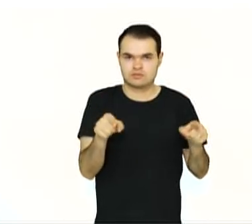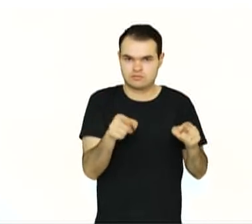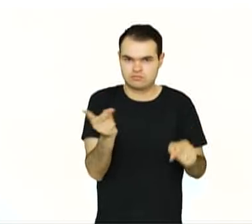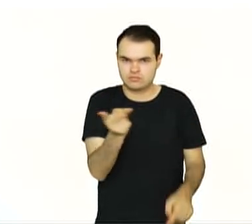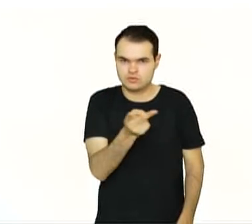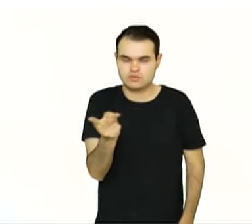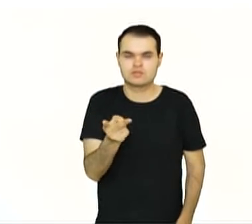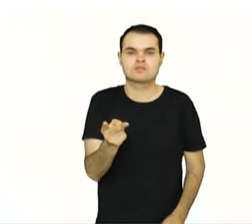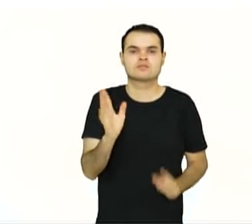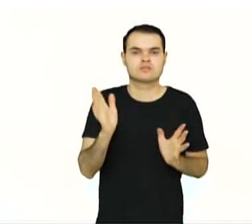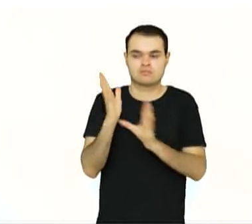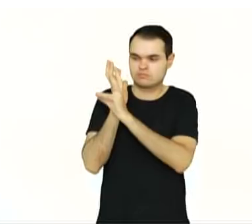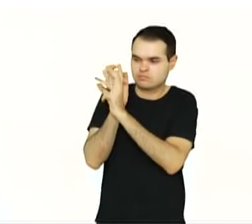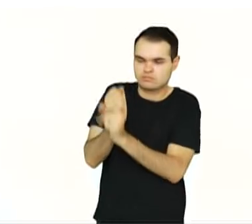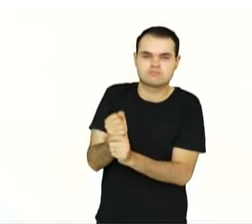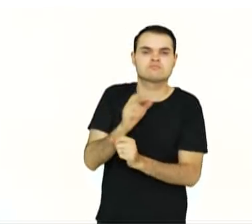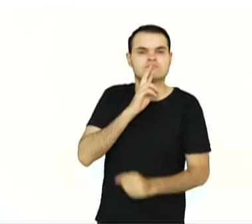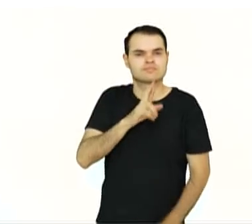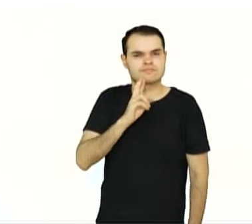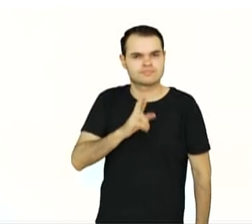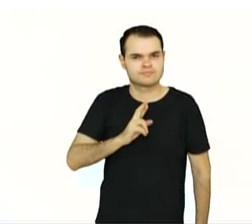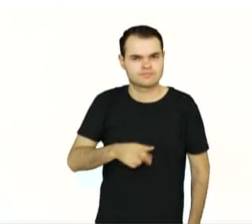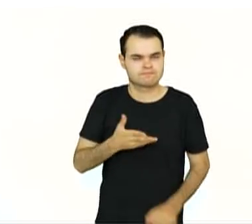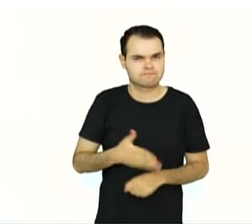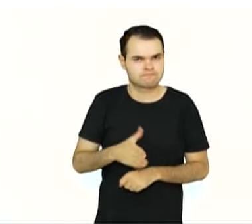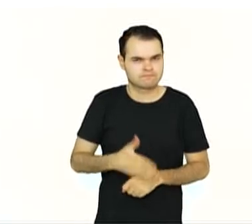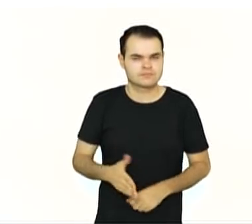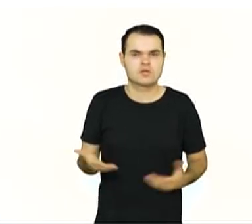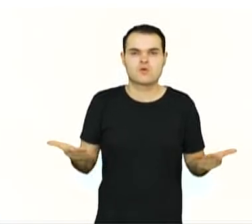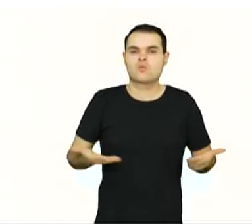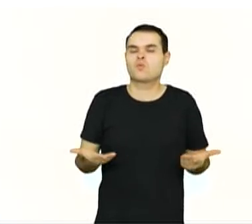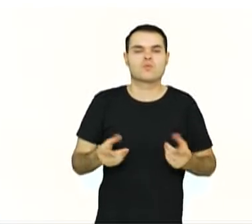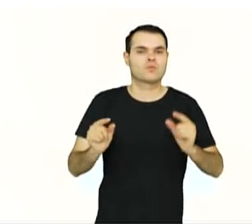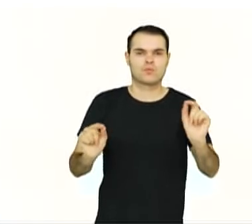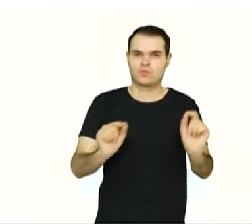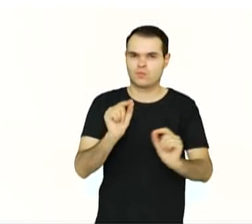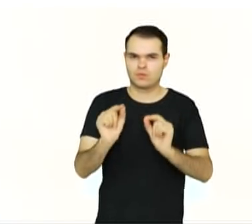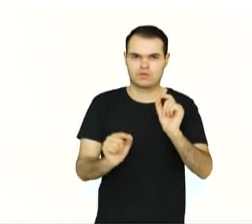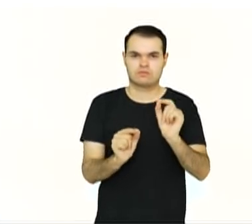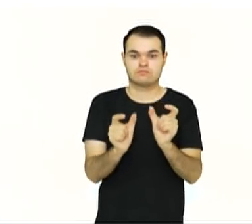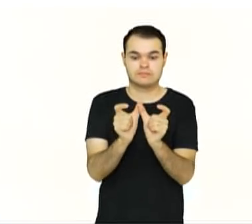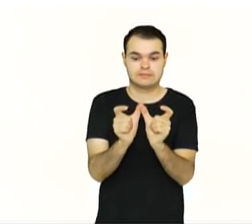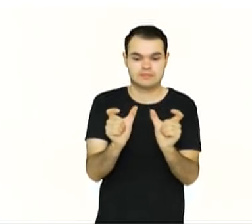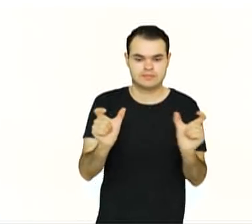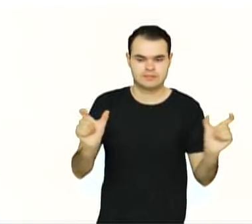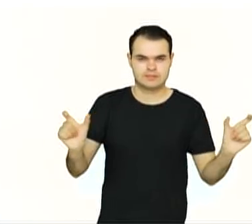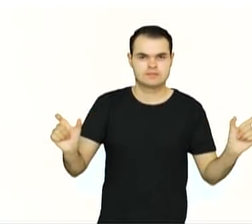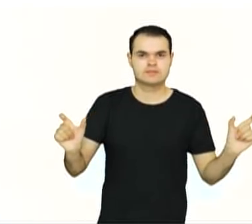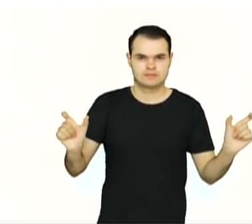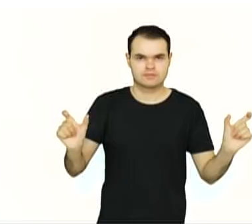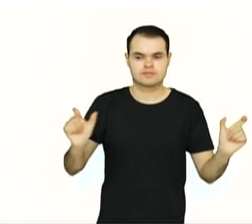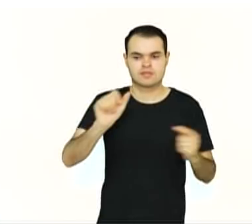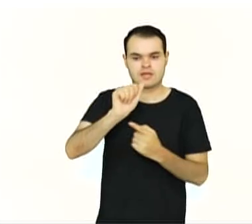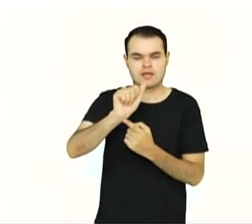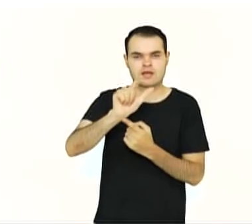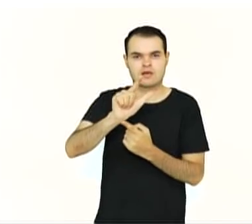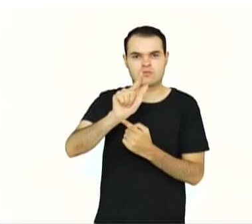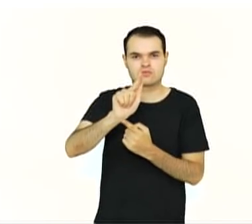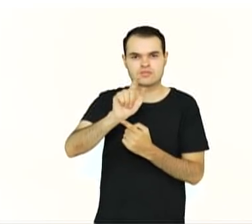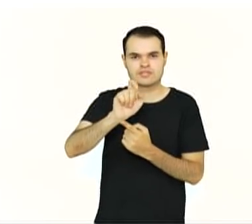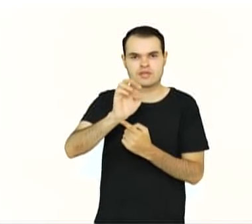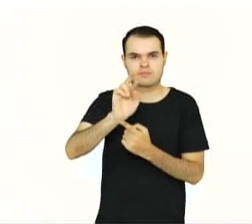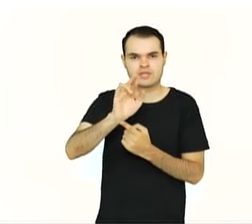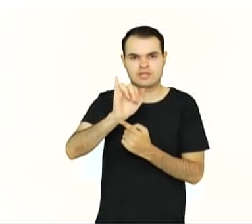passada nós fizemos mais alguns exercícios a respeito disso. O que nós vamos fazer hoje? Hoje nós vamos fazer perímetros e áreas de polígonos